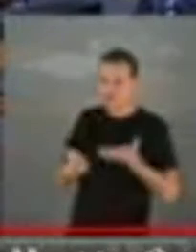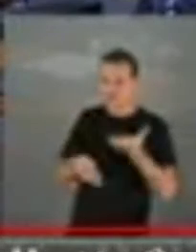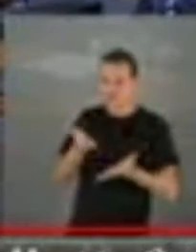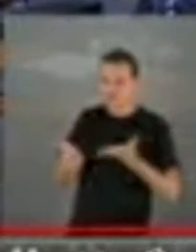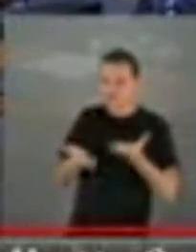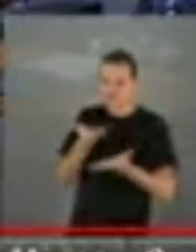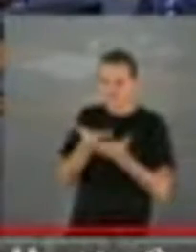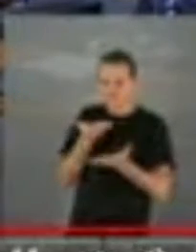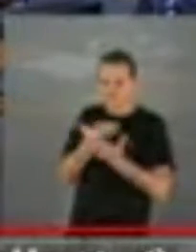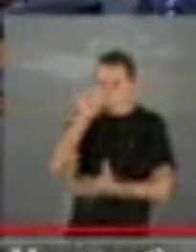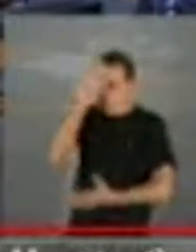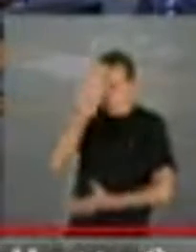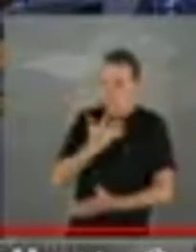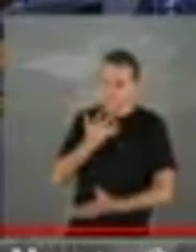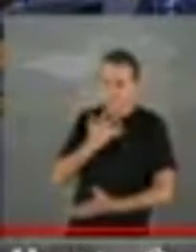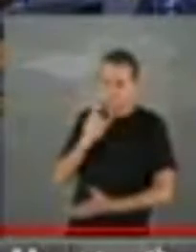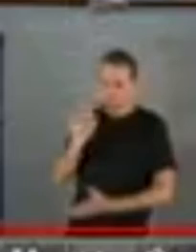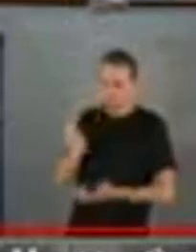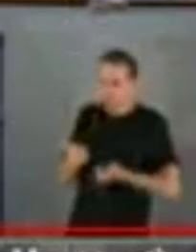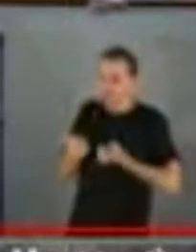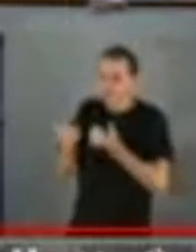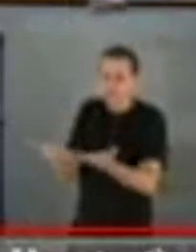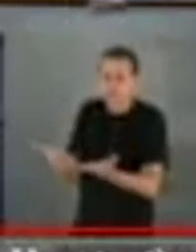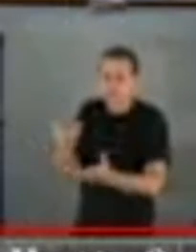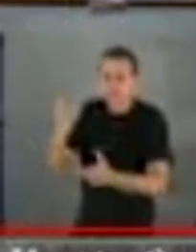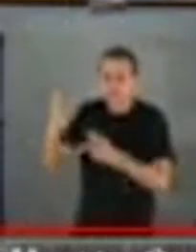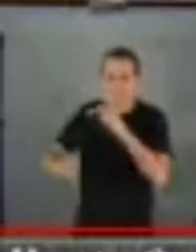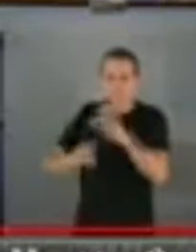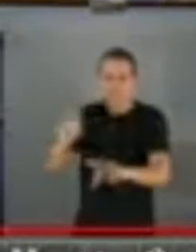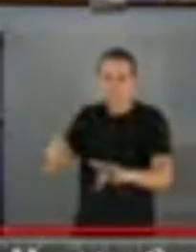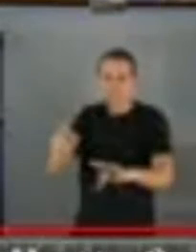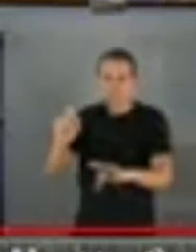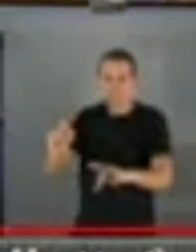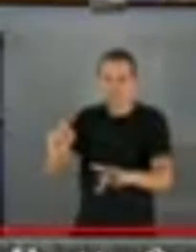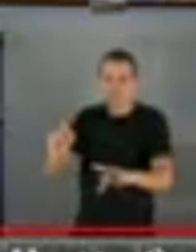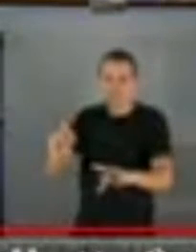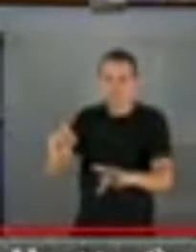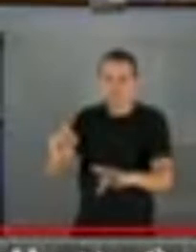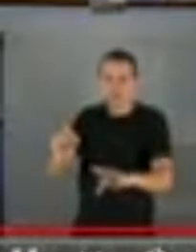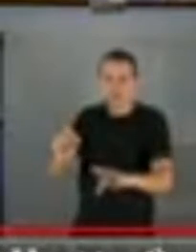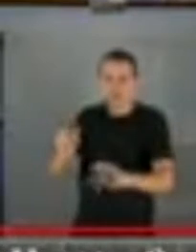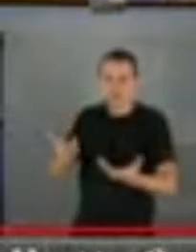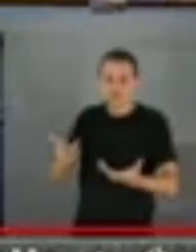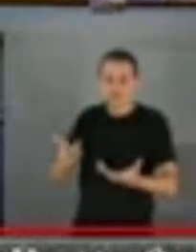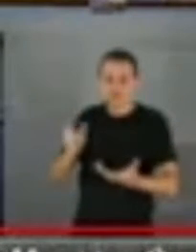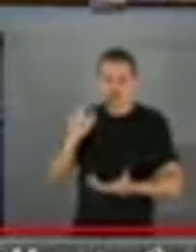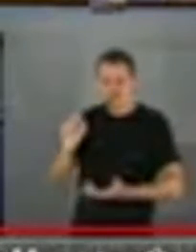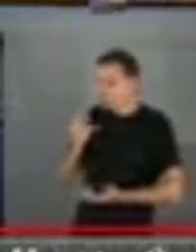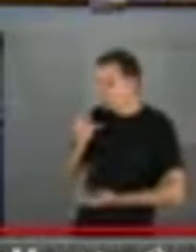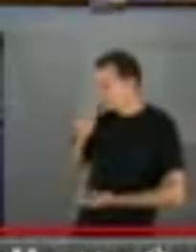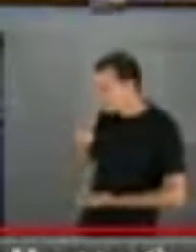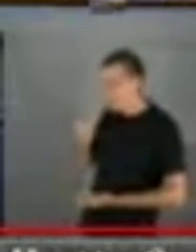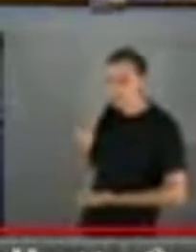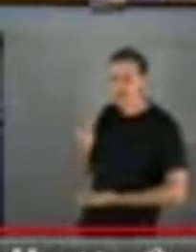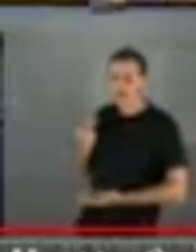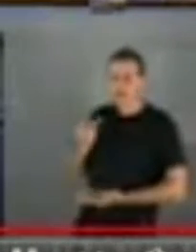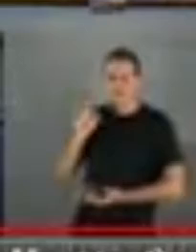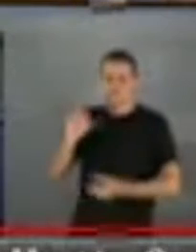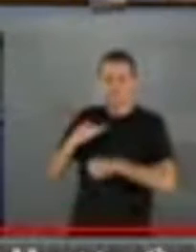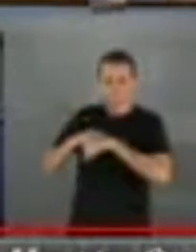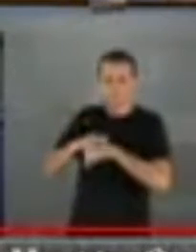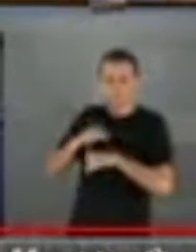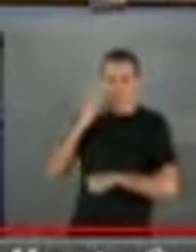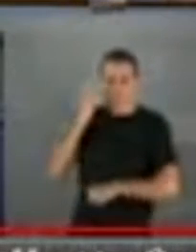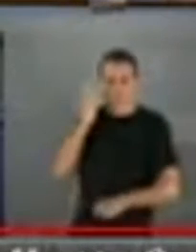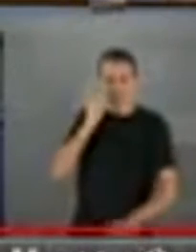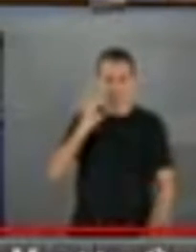tão sério para dar para as pessoas, como ele trata ali, falando com o deputado